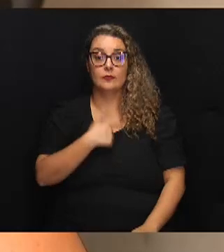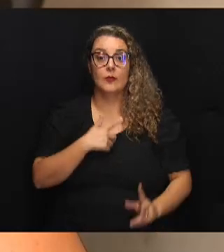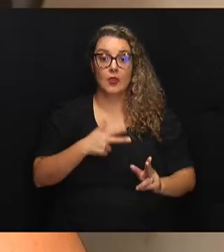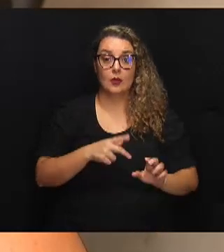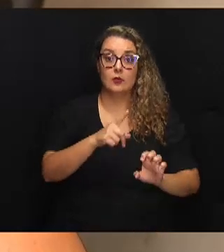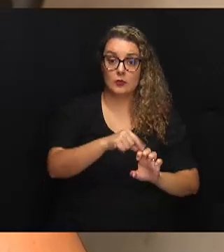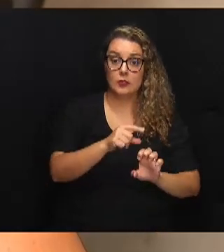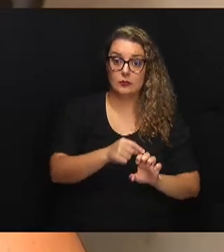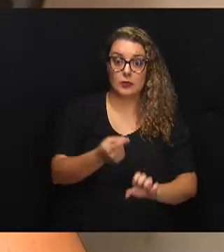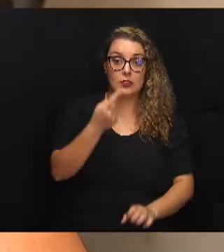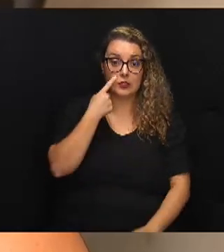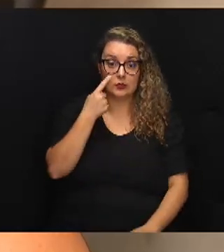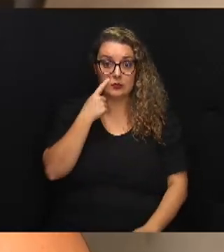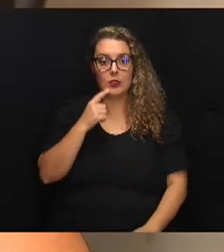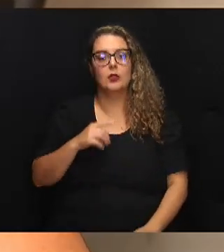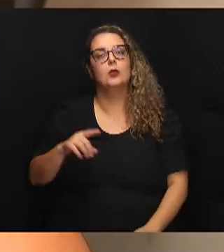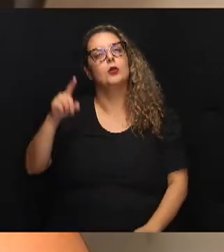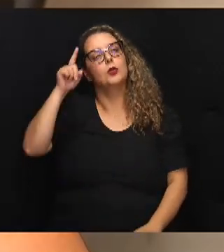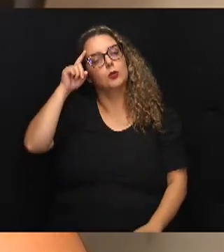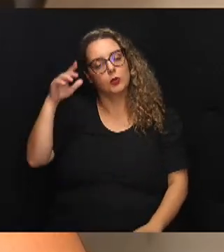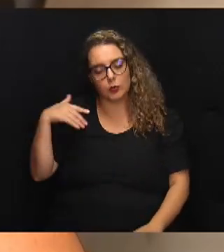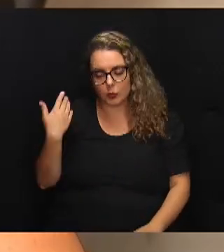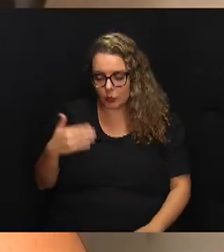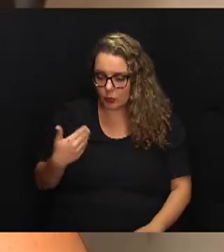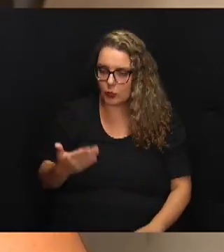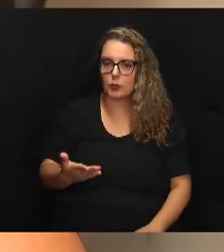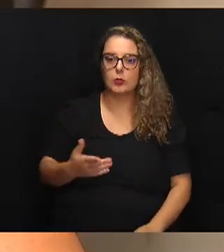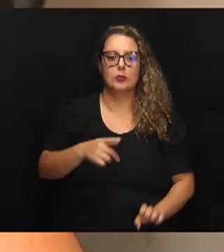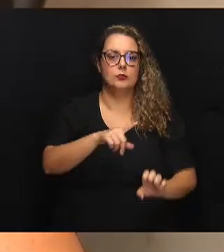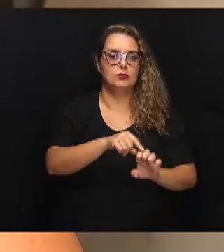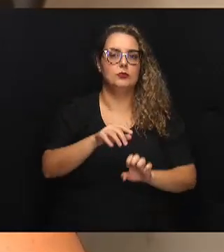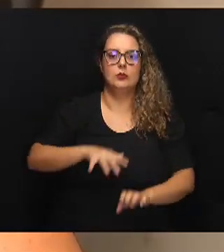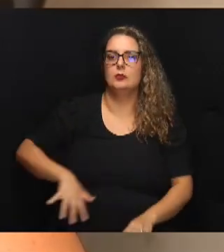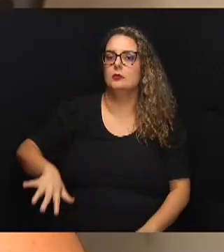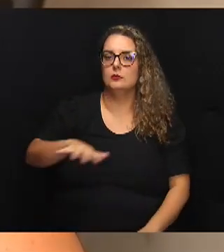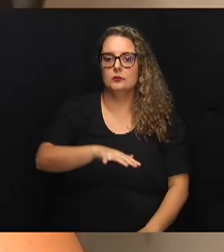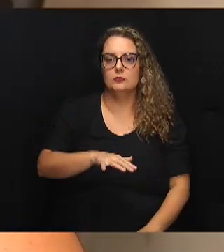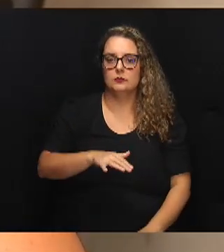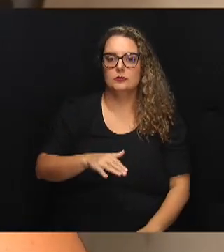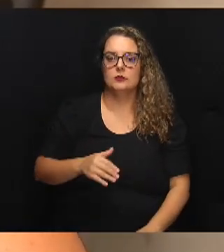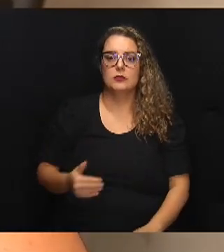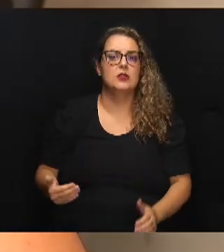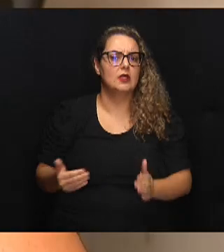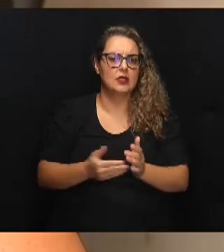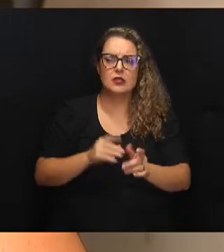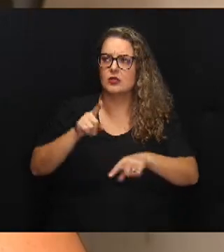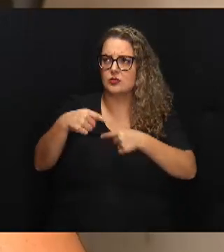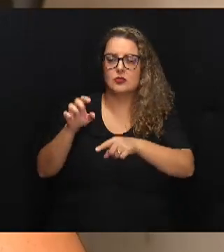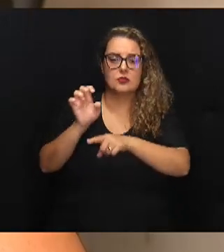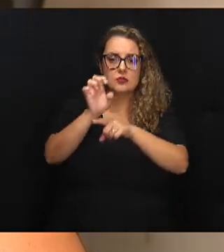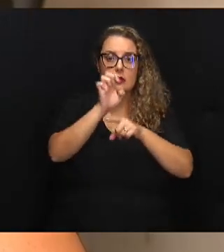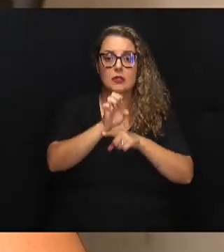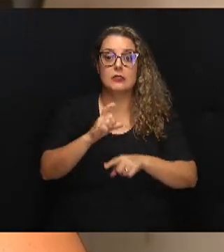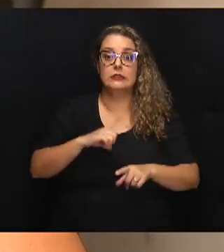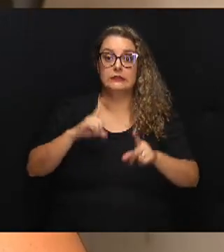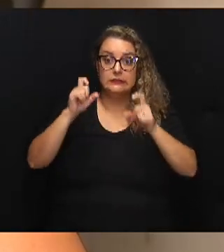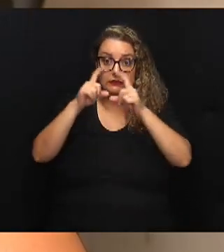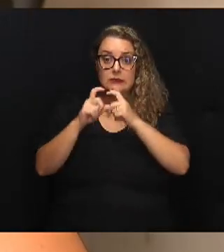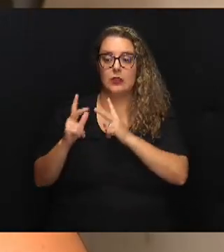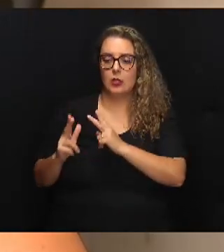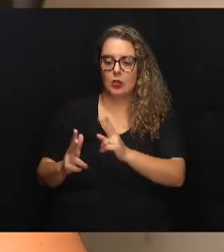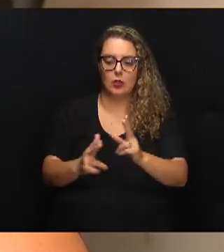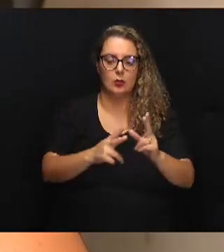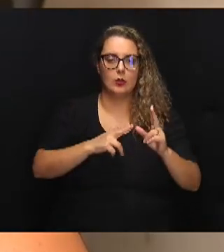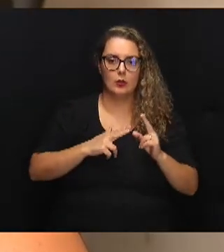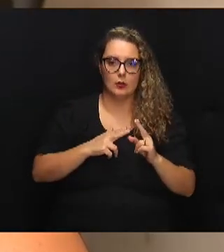Empreendedores, vemos que todos os dias os empreendedores da região, até fora de outros estados, têm uma dificuldade em comum, que